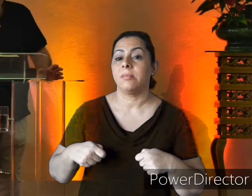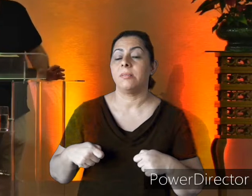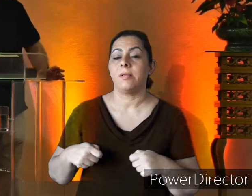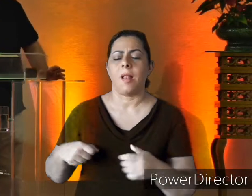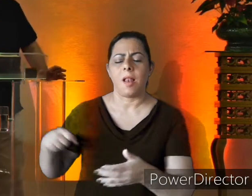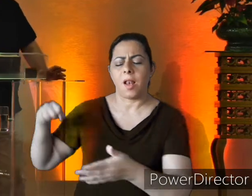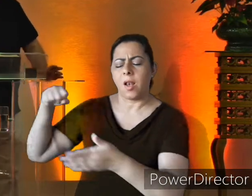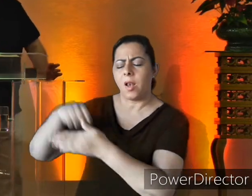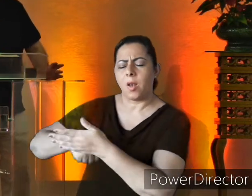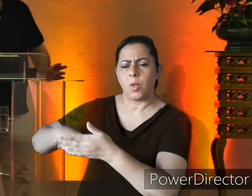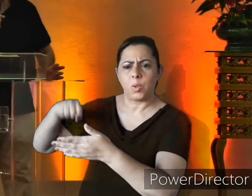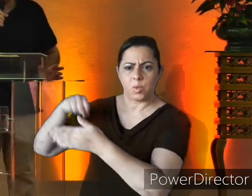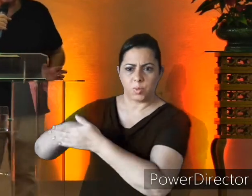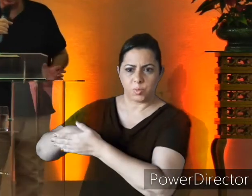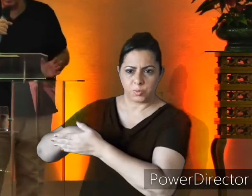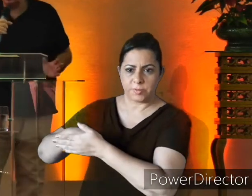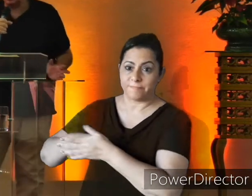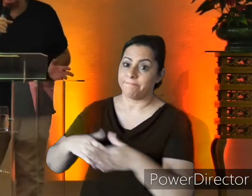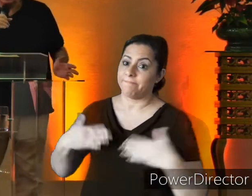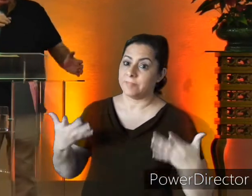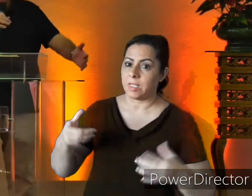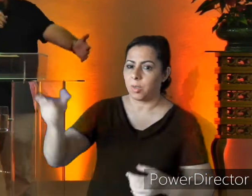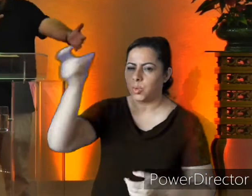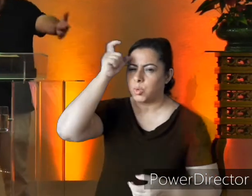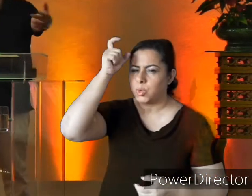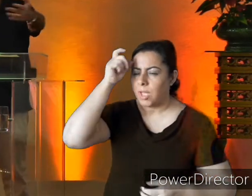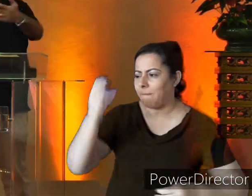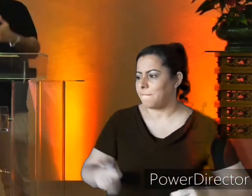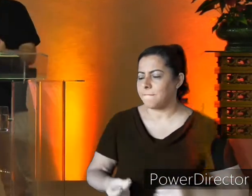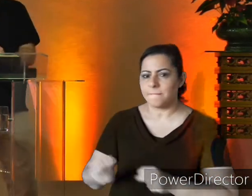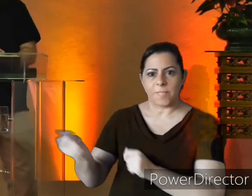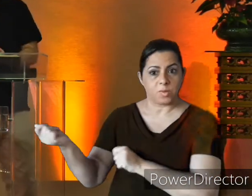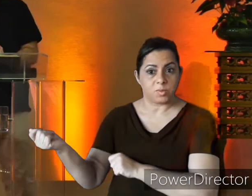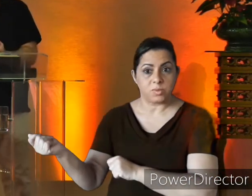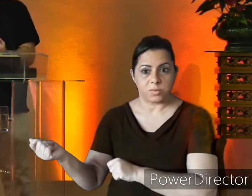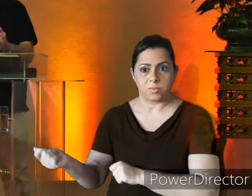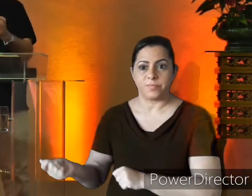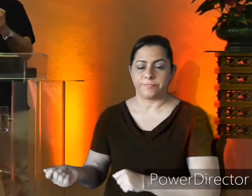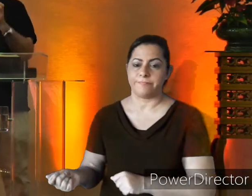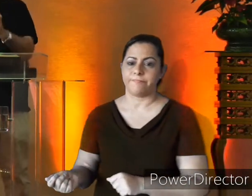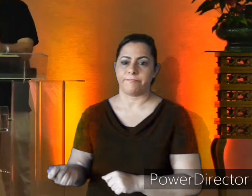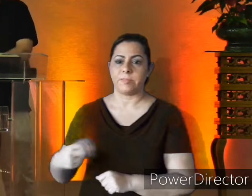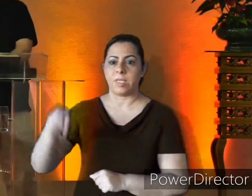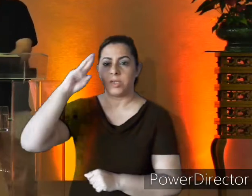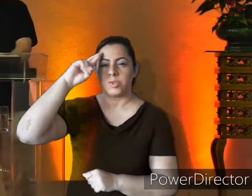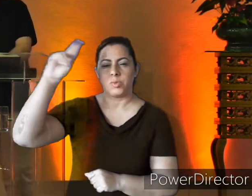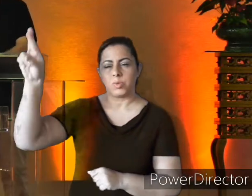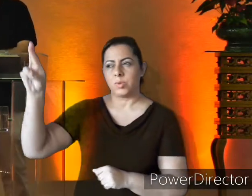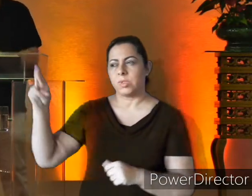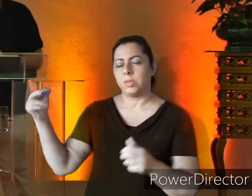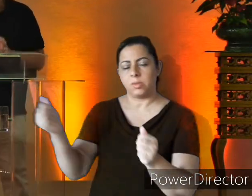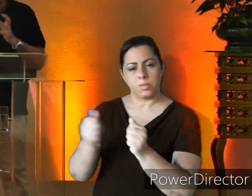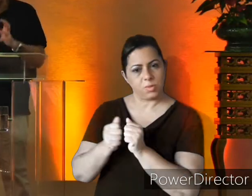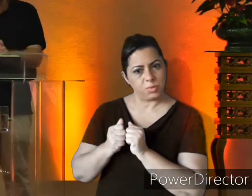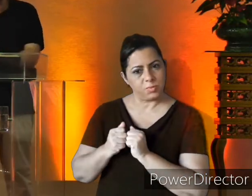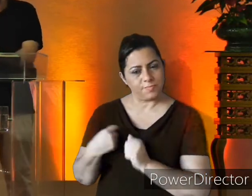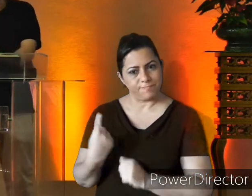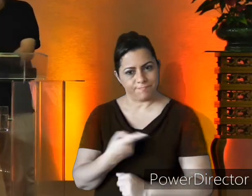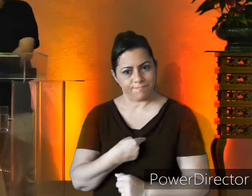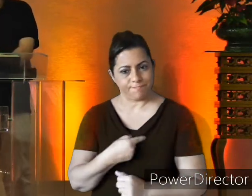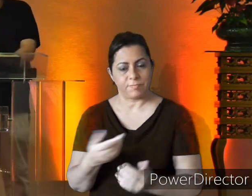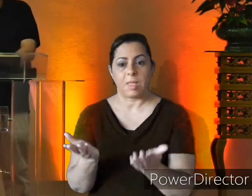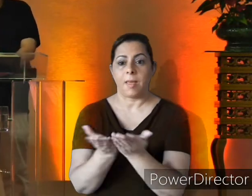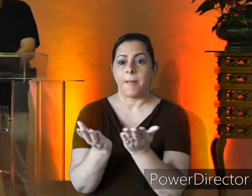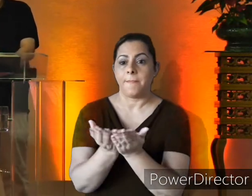leão, buscando a quem possa tragar. Ele está ao derredor, procurando uma oportunidade, atacando em